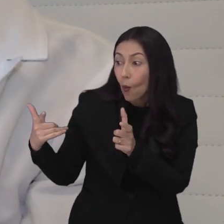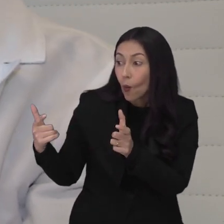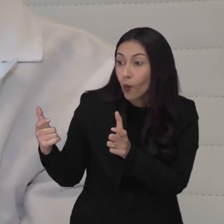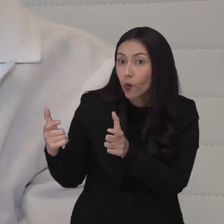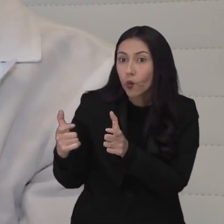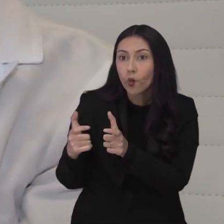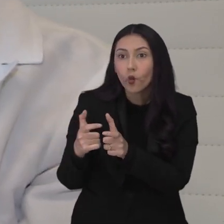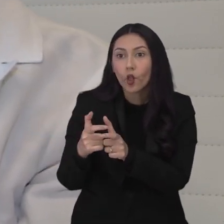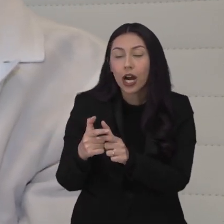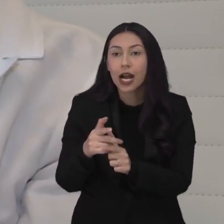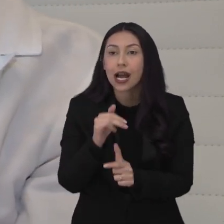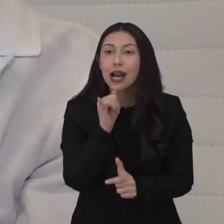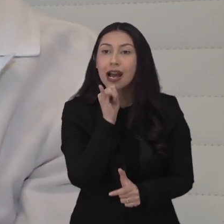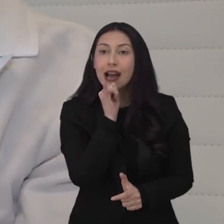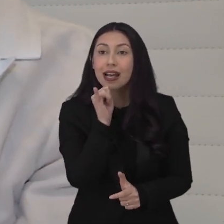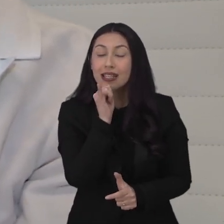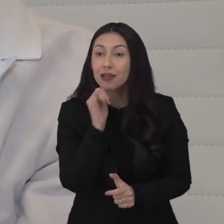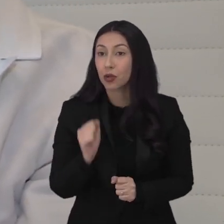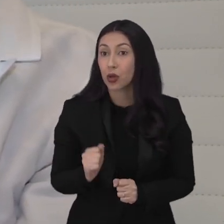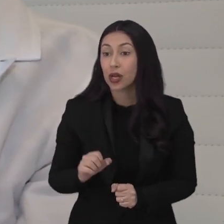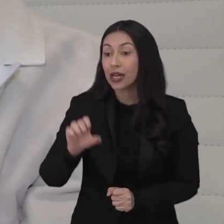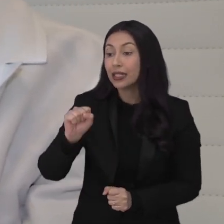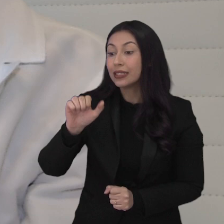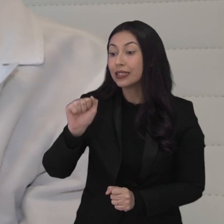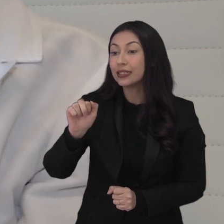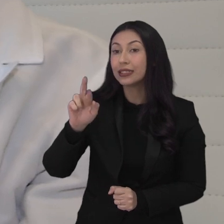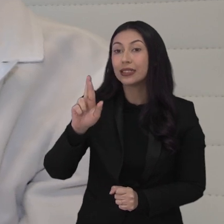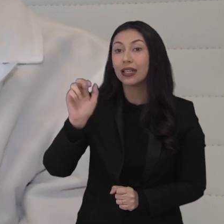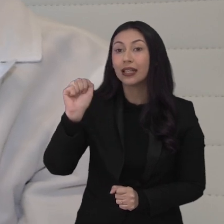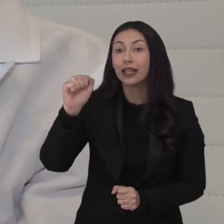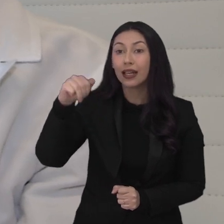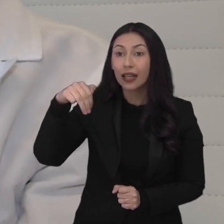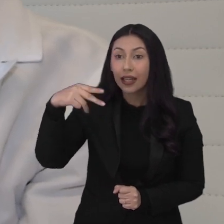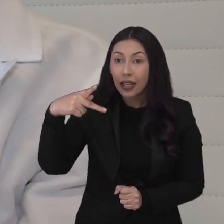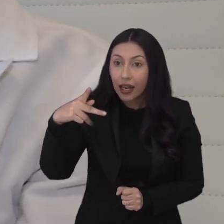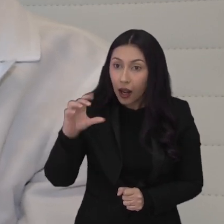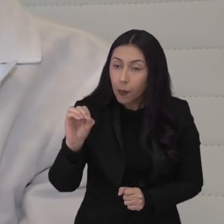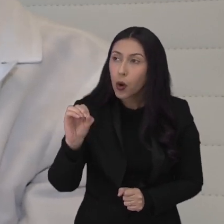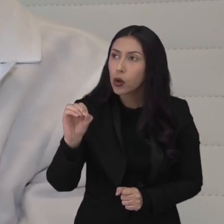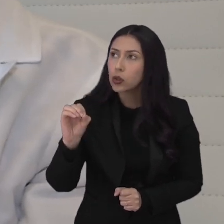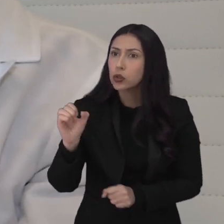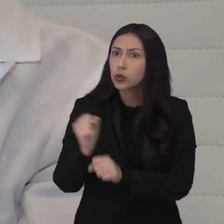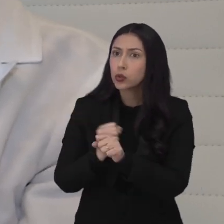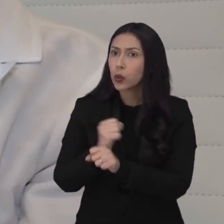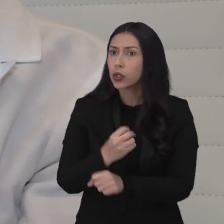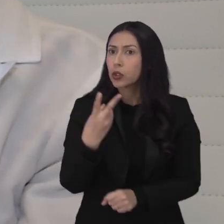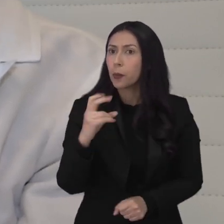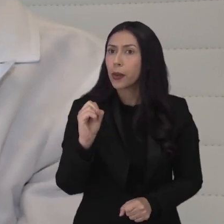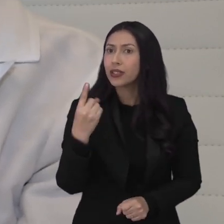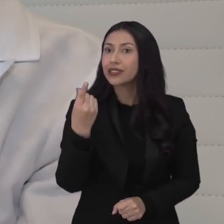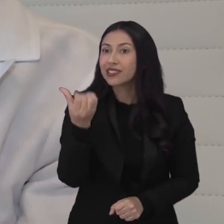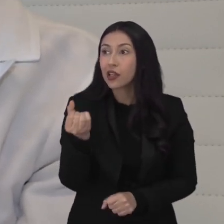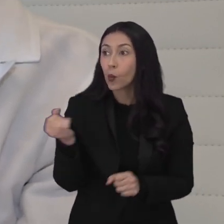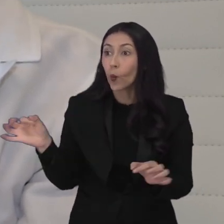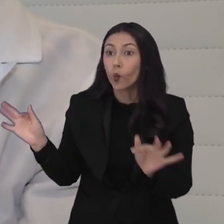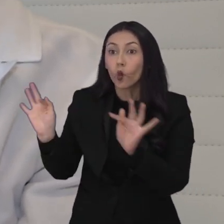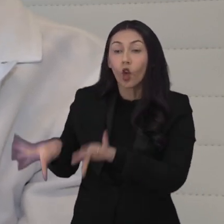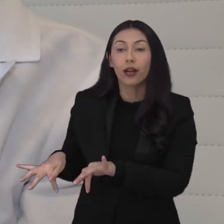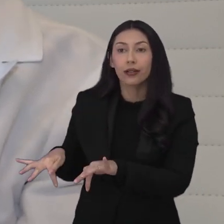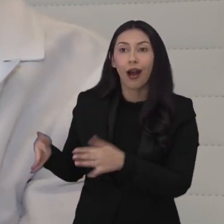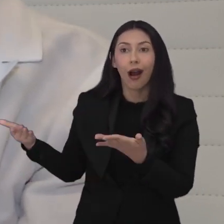erradicadas no país uma por exemplo o sarampo que foi erradicada do Brasil em